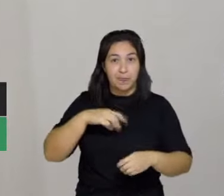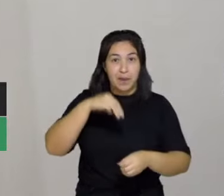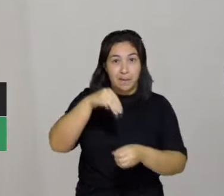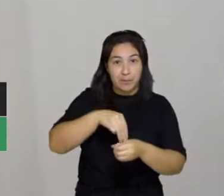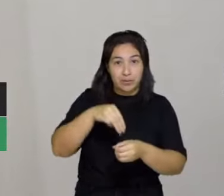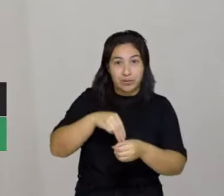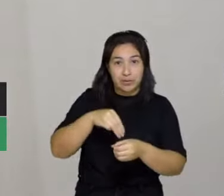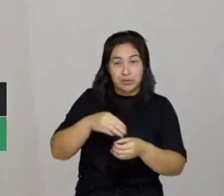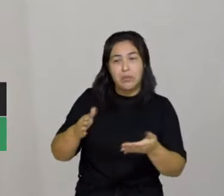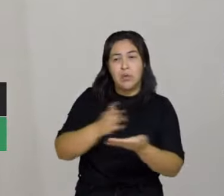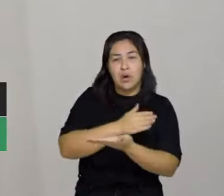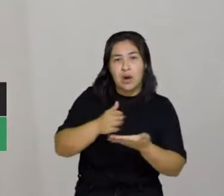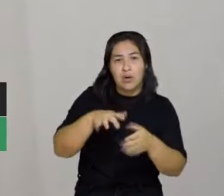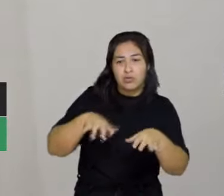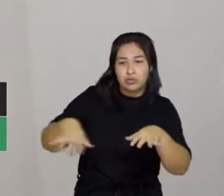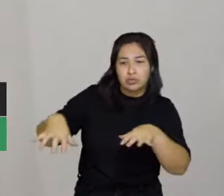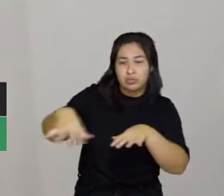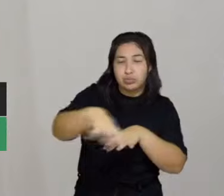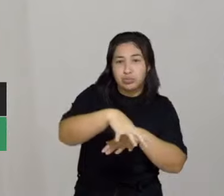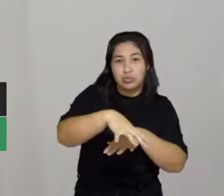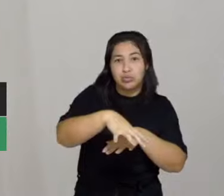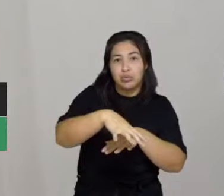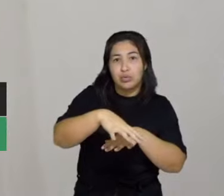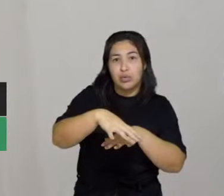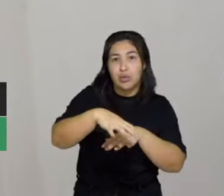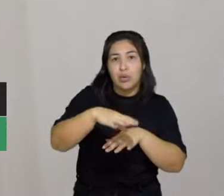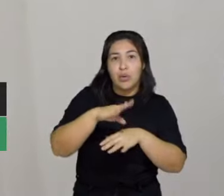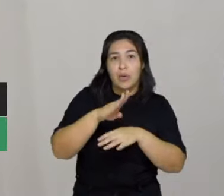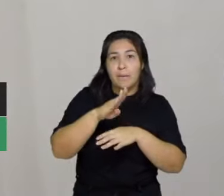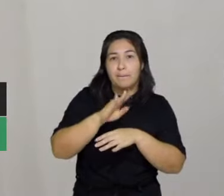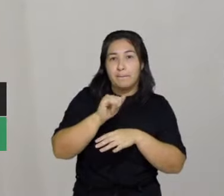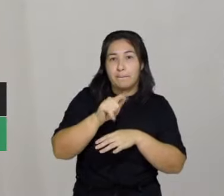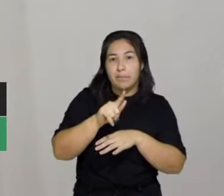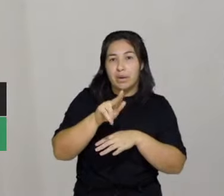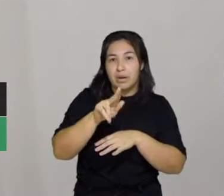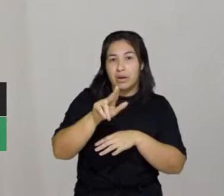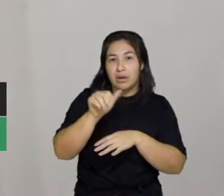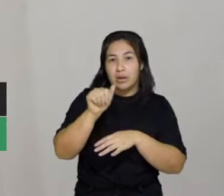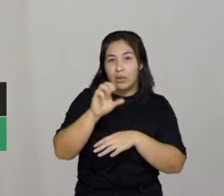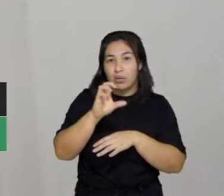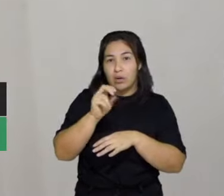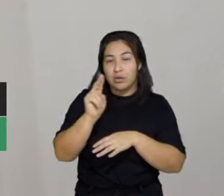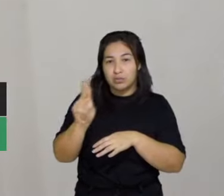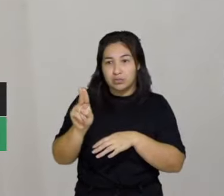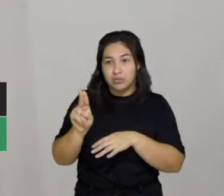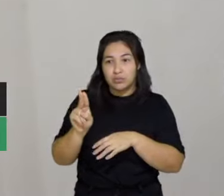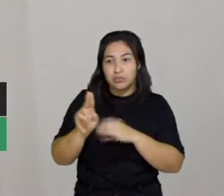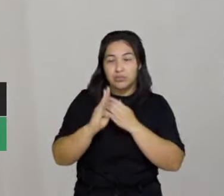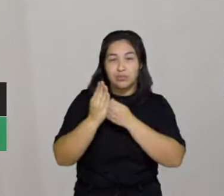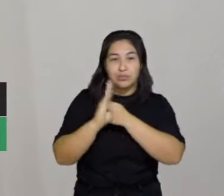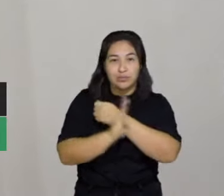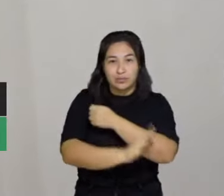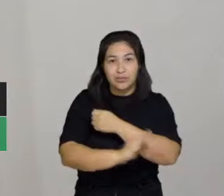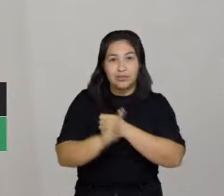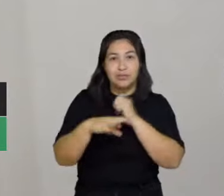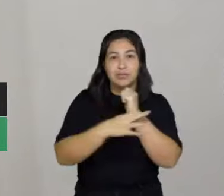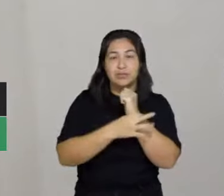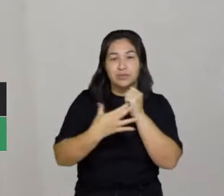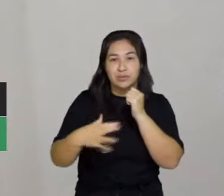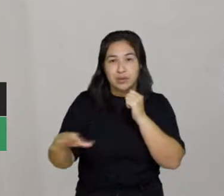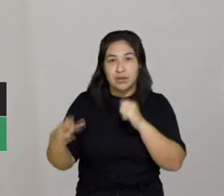região, Iguaçu, São José, Palhoça, mas também quero destacar, né,